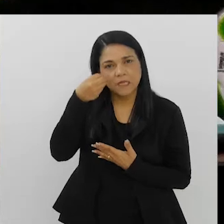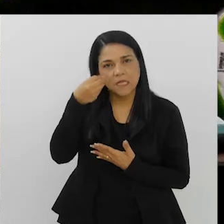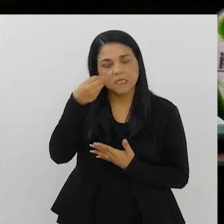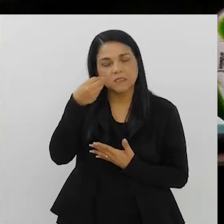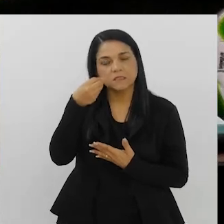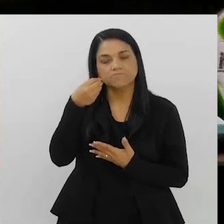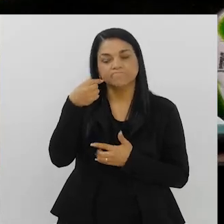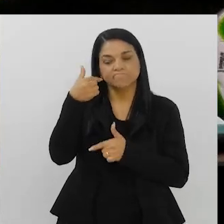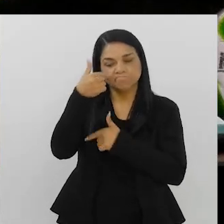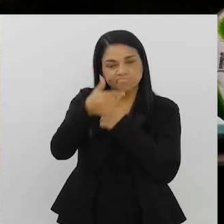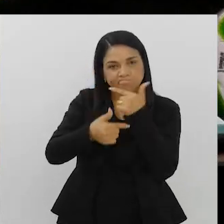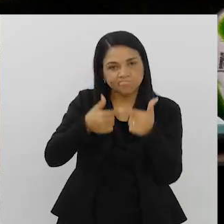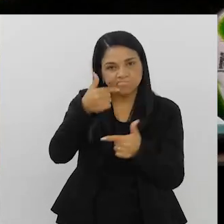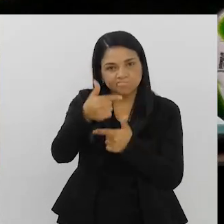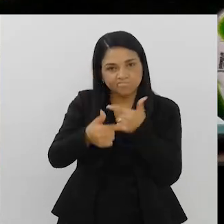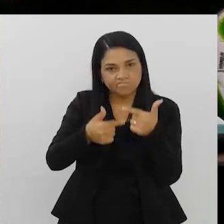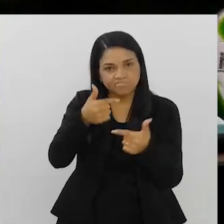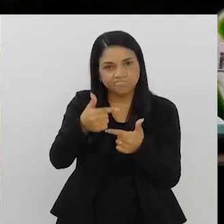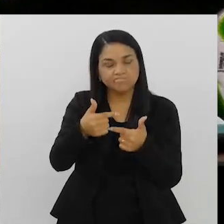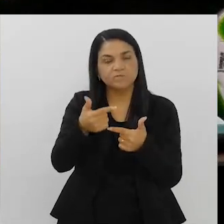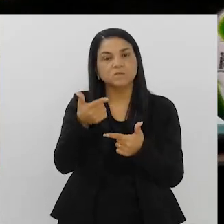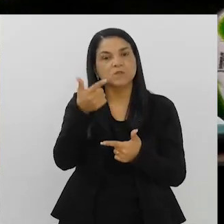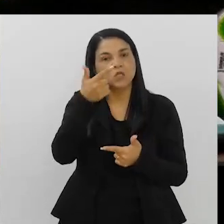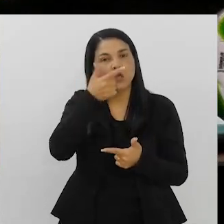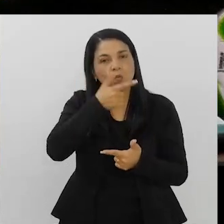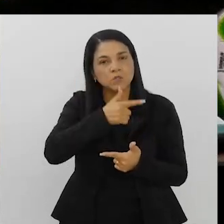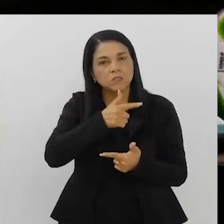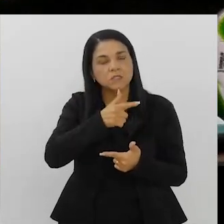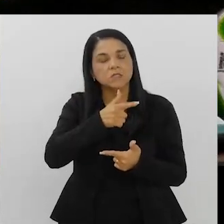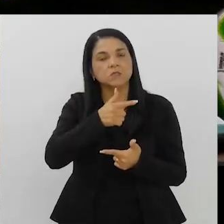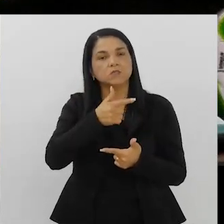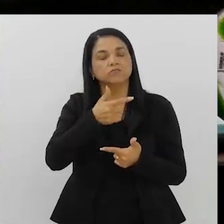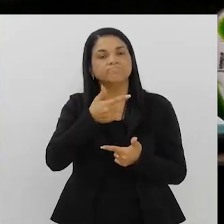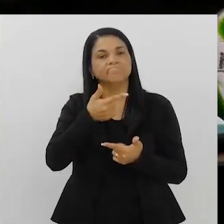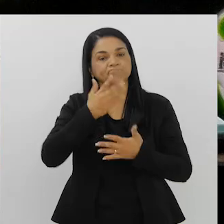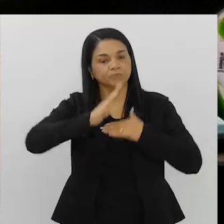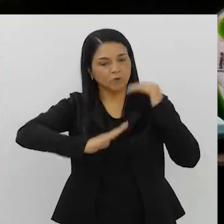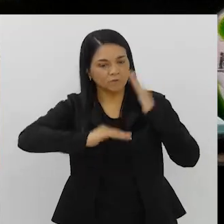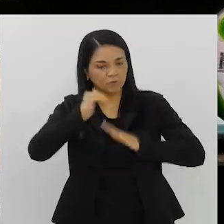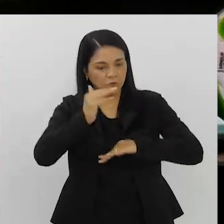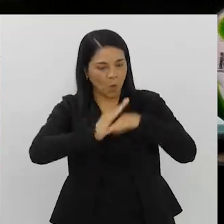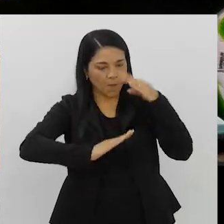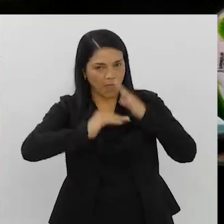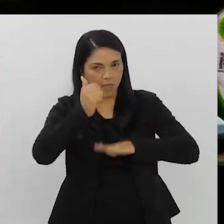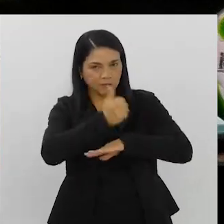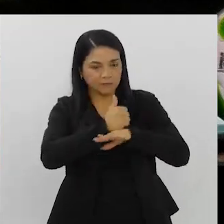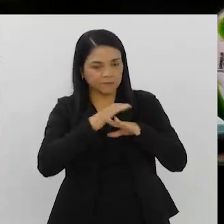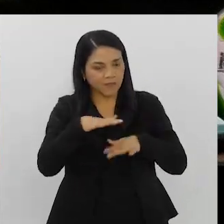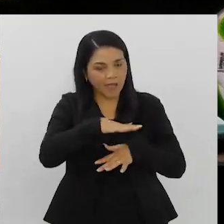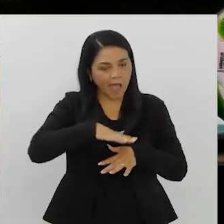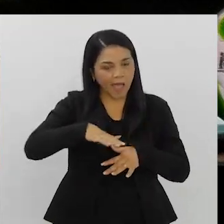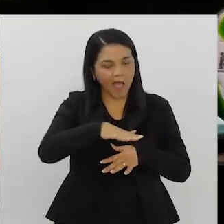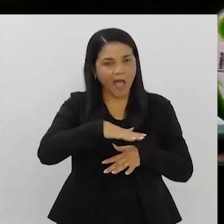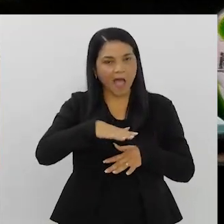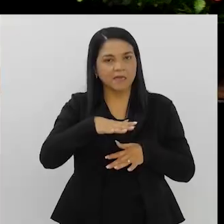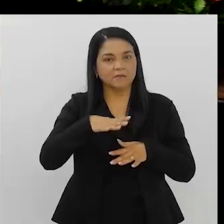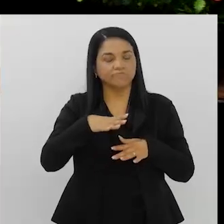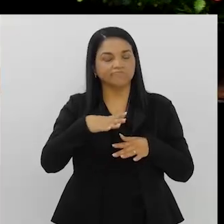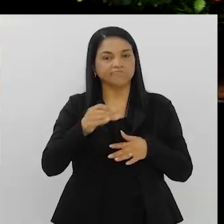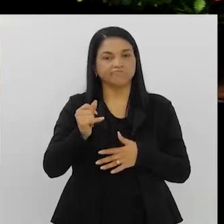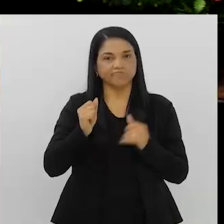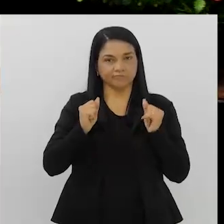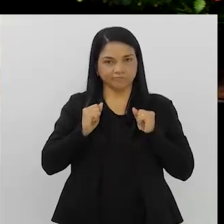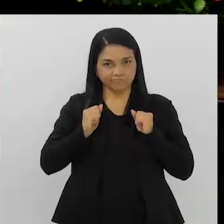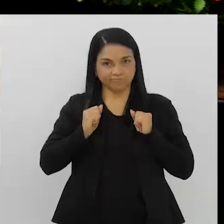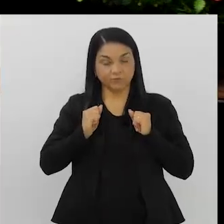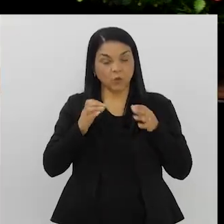trabalho precedente, você pôde se beneficiar na terceira idade, nessa área específica do sedentarismo, Priscila? Grande parte